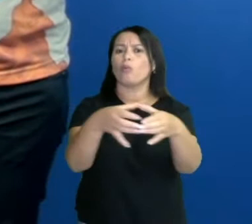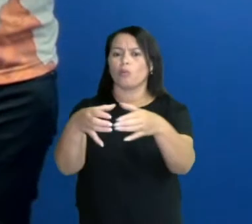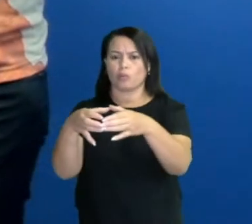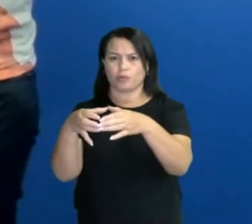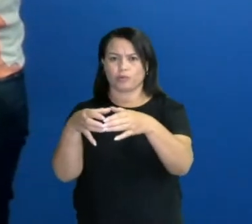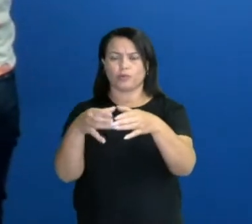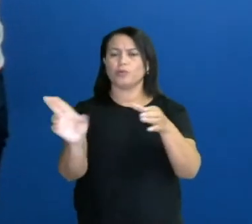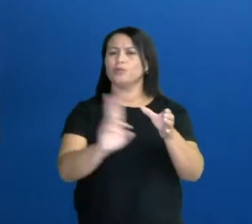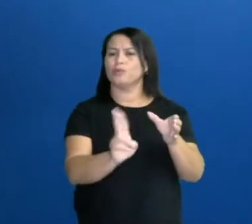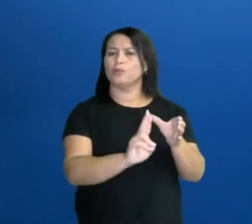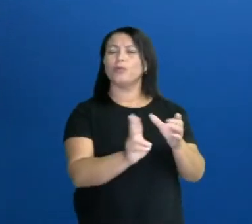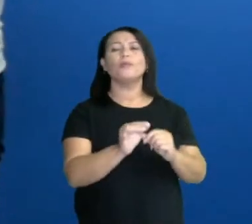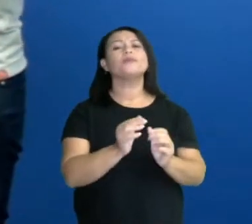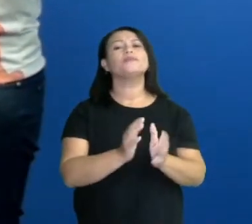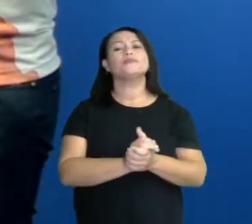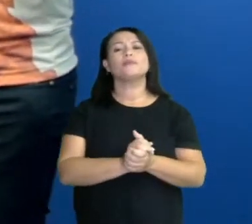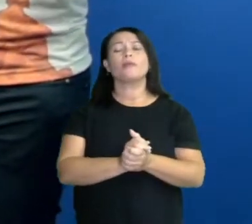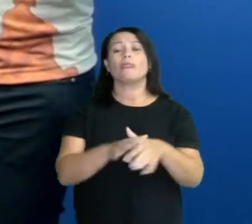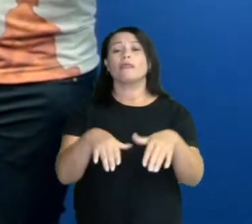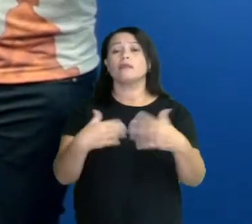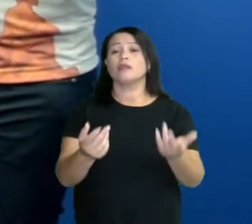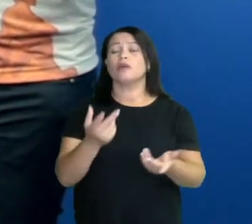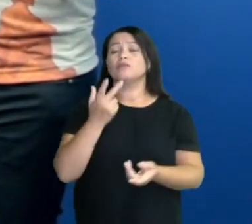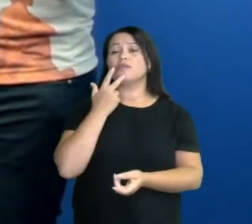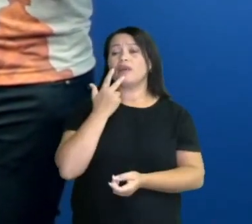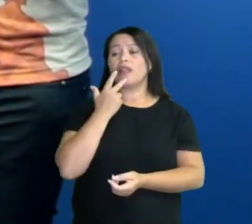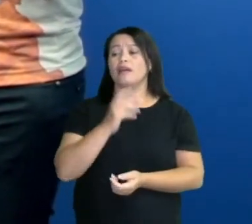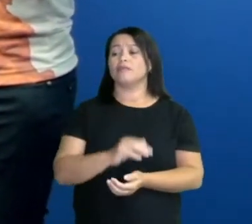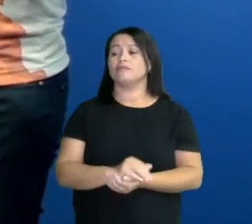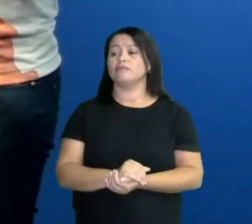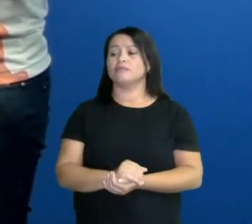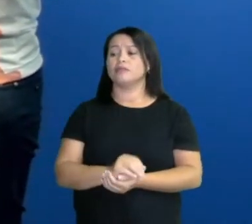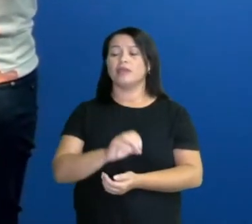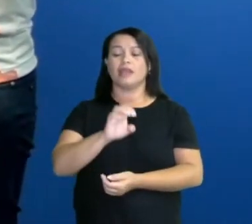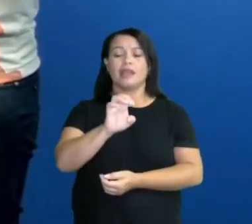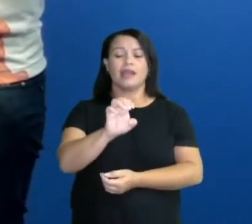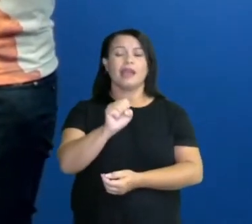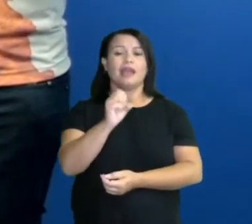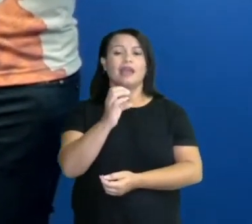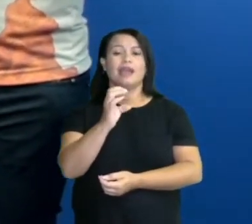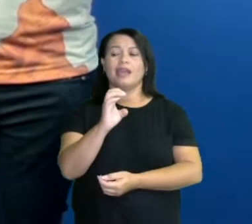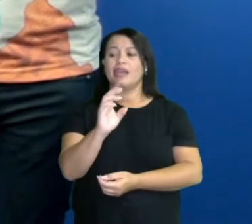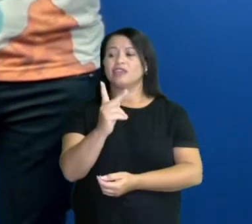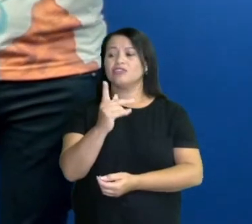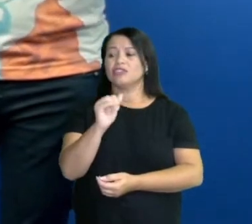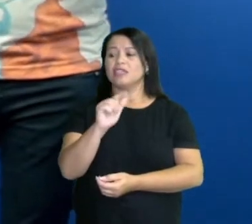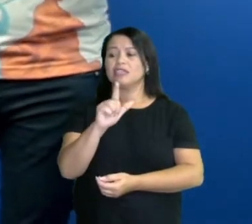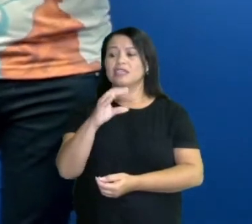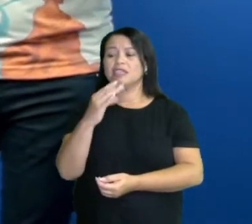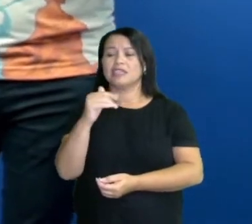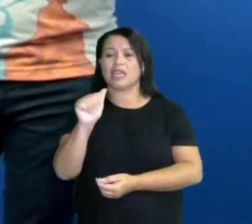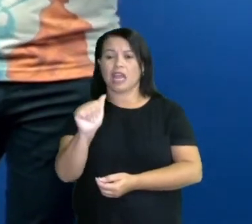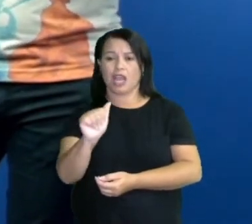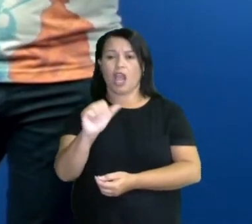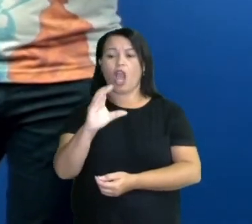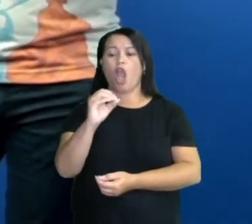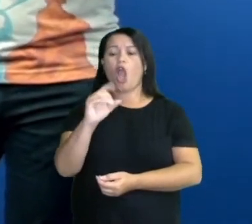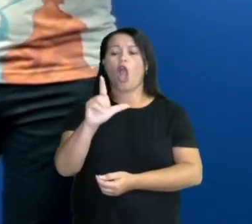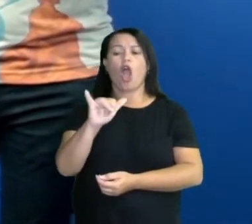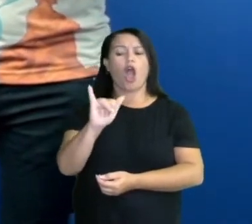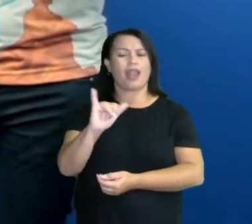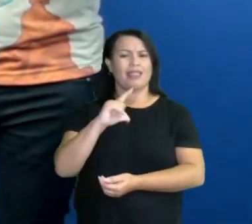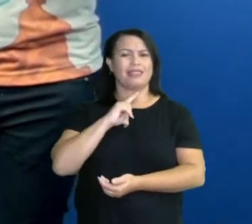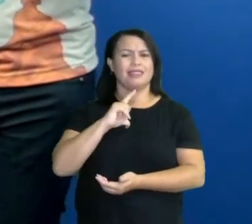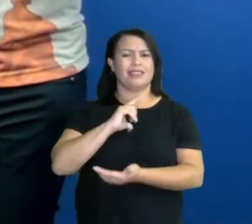nome. Então, se eu chamo Escherichia coli, então tem diversos tipos de Escherichia, mas essa é